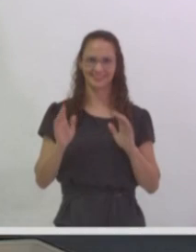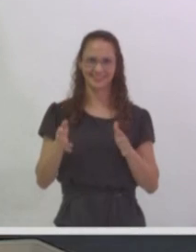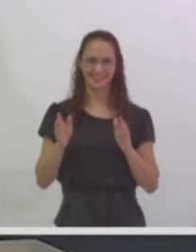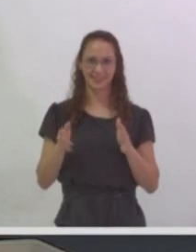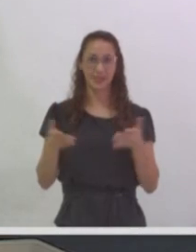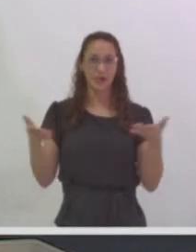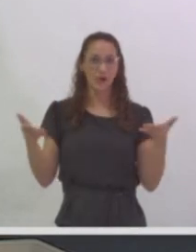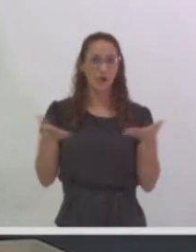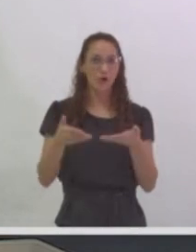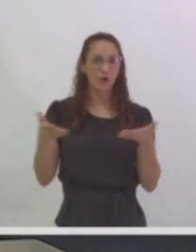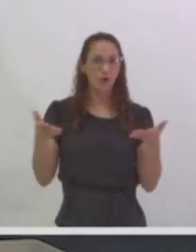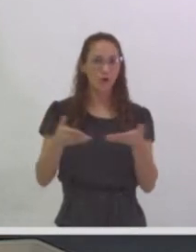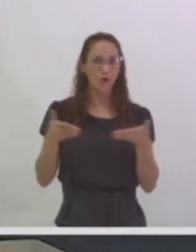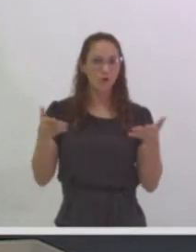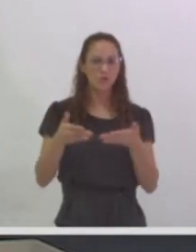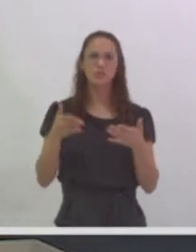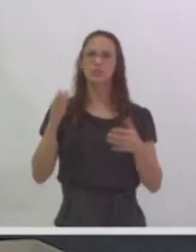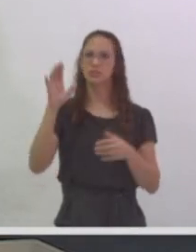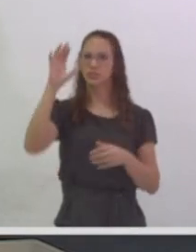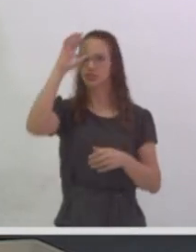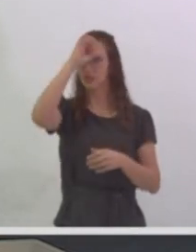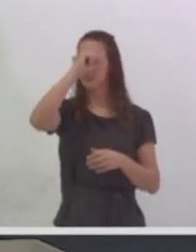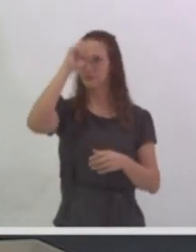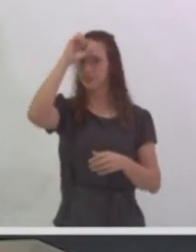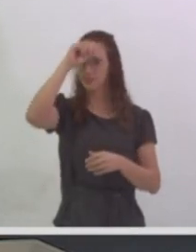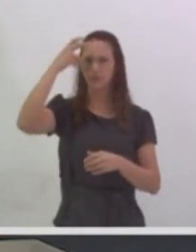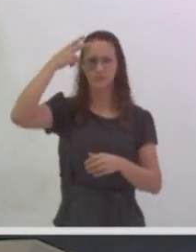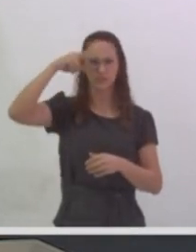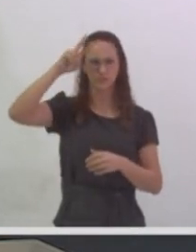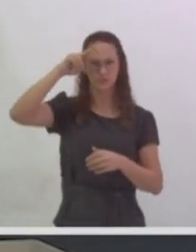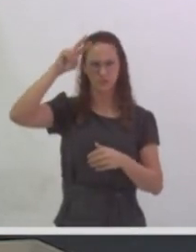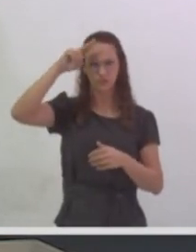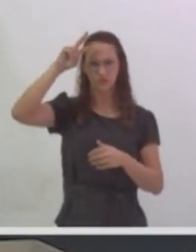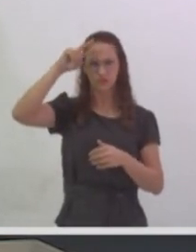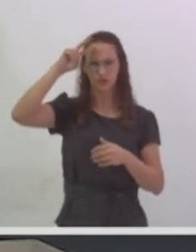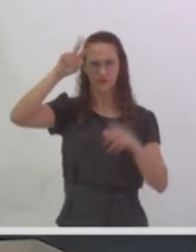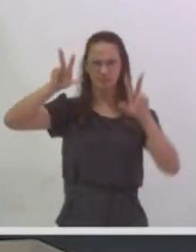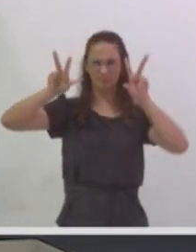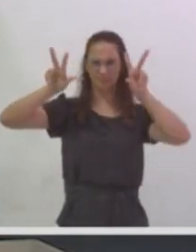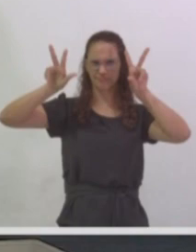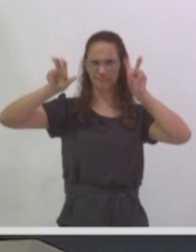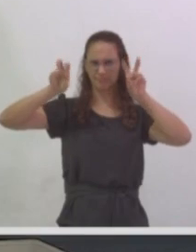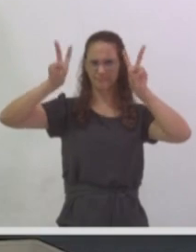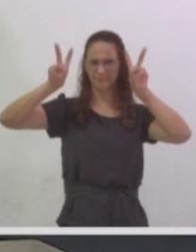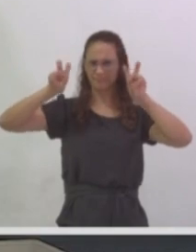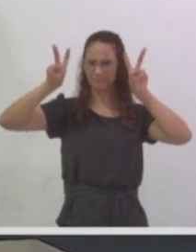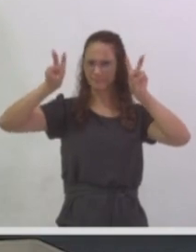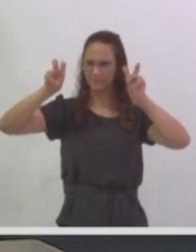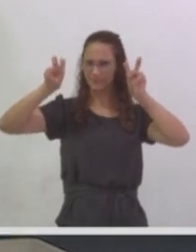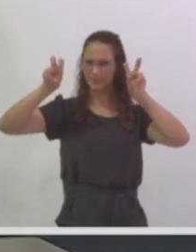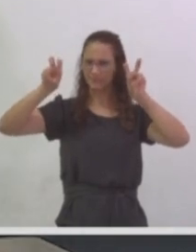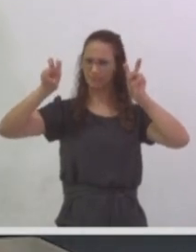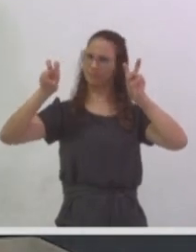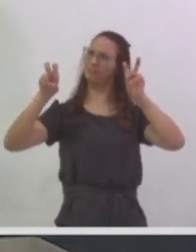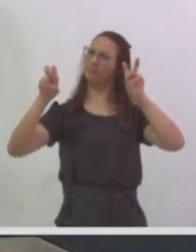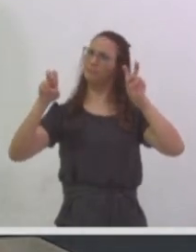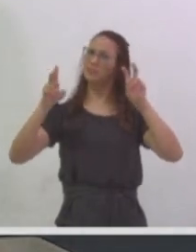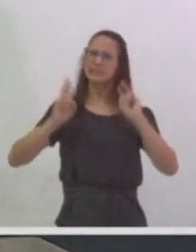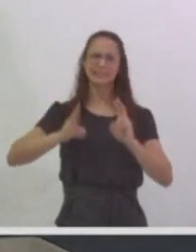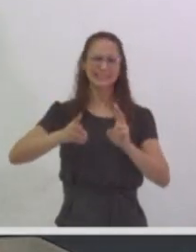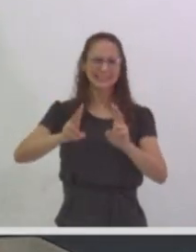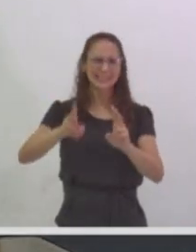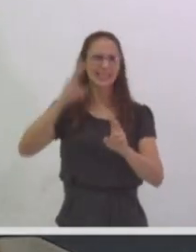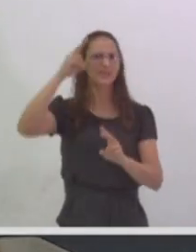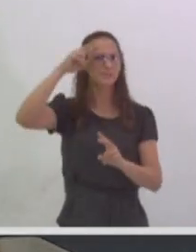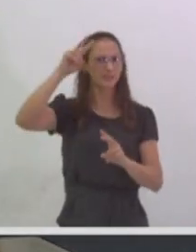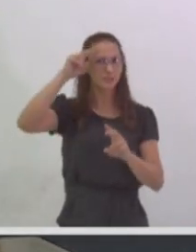o título da história, tá? Toda história tem um título, tem um início, ok? Por exemplo, quando você